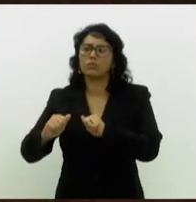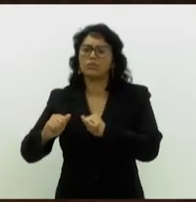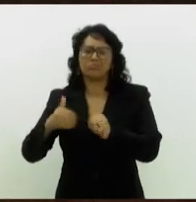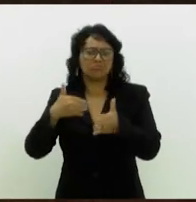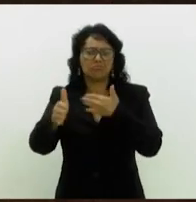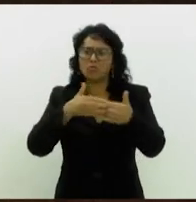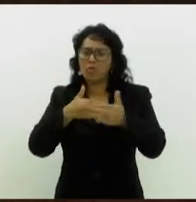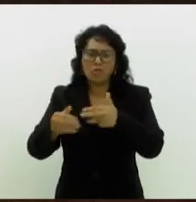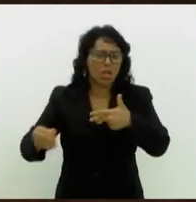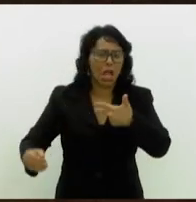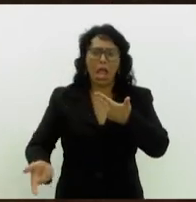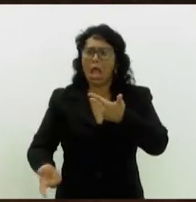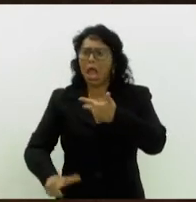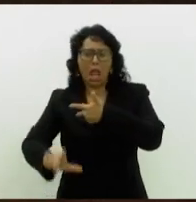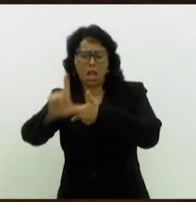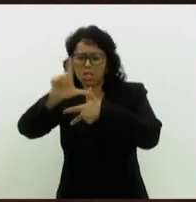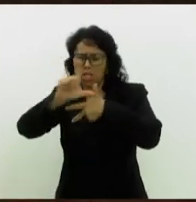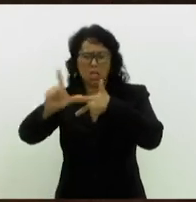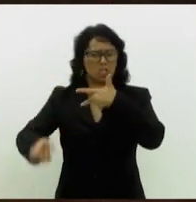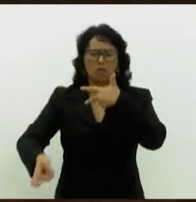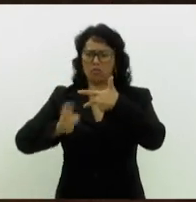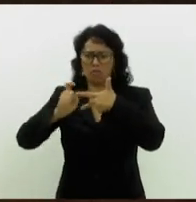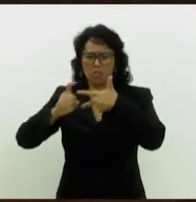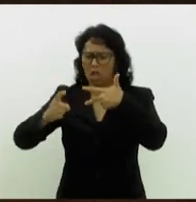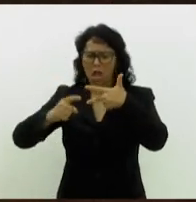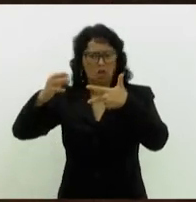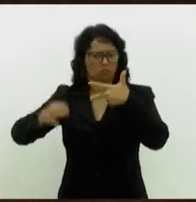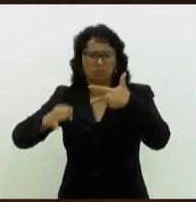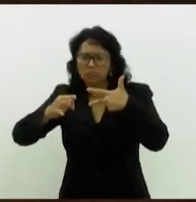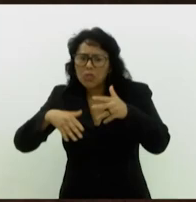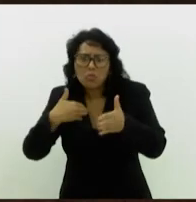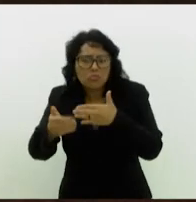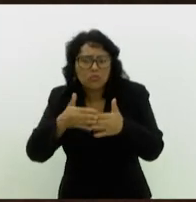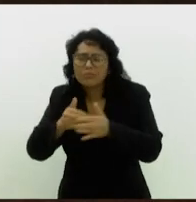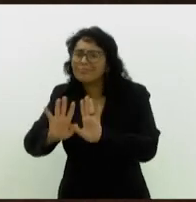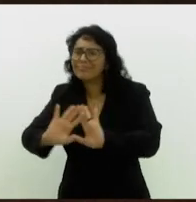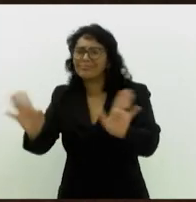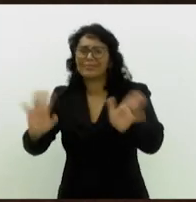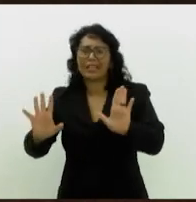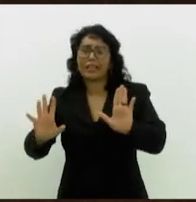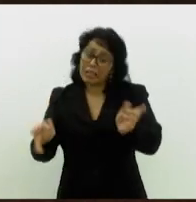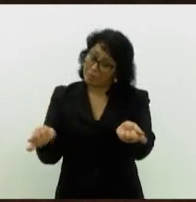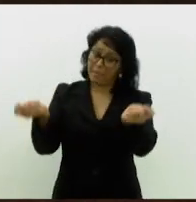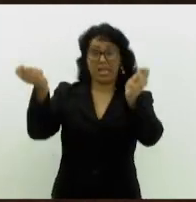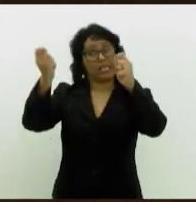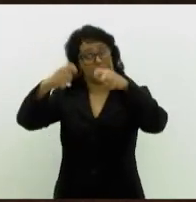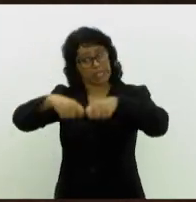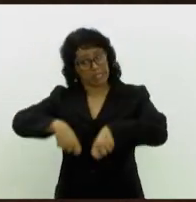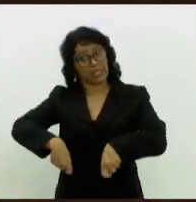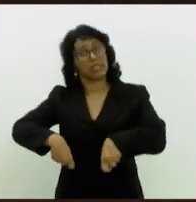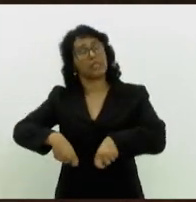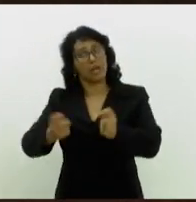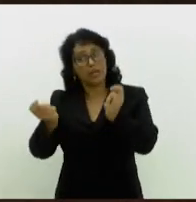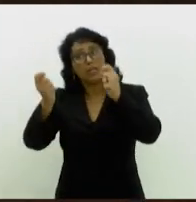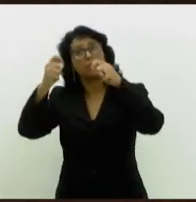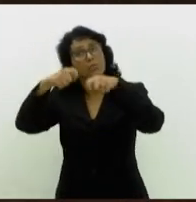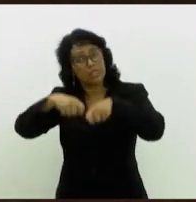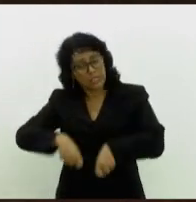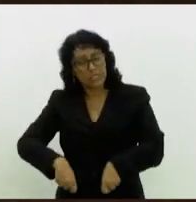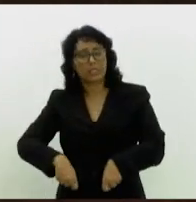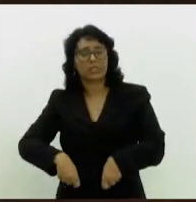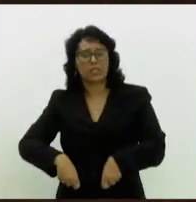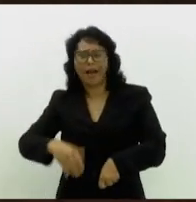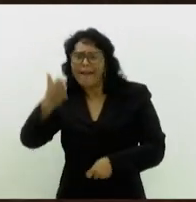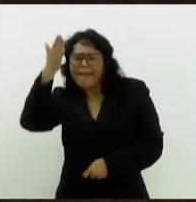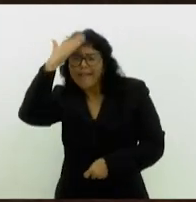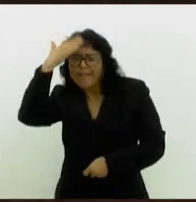Instância entendam que não há a possibilidade de ter políticas